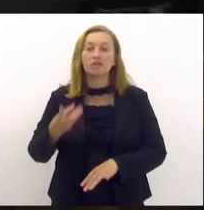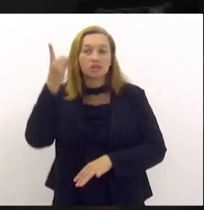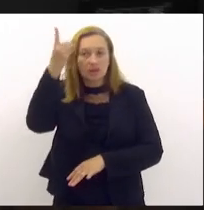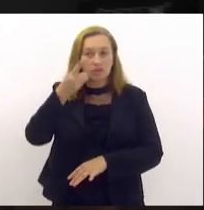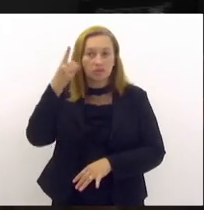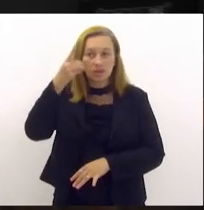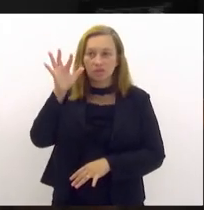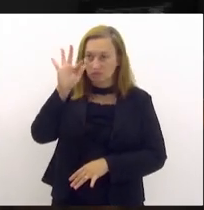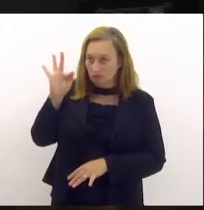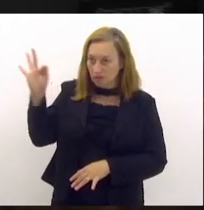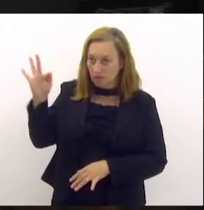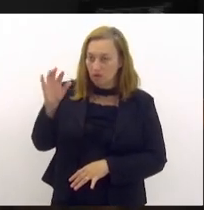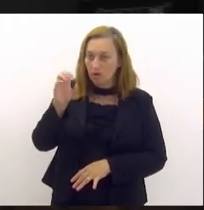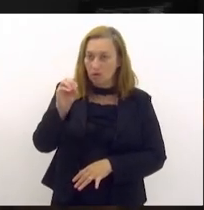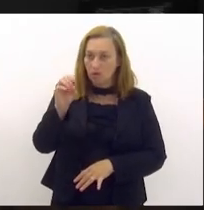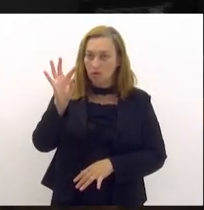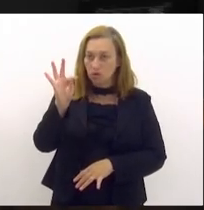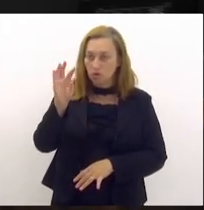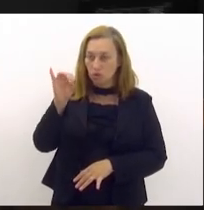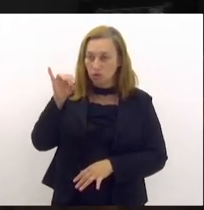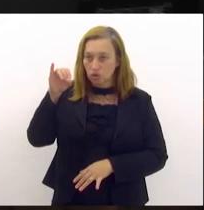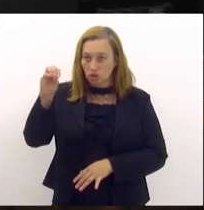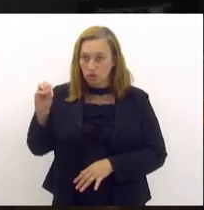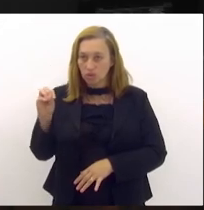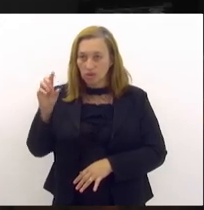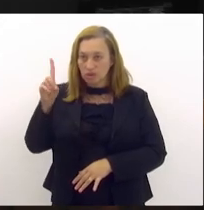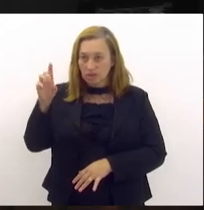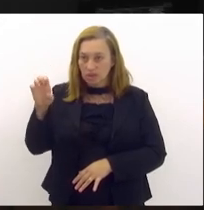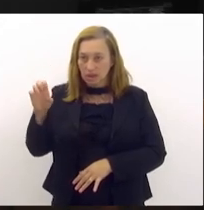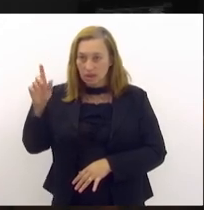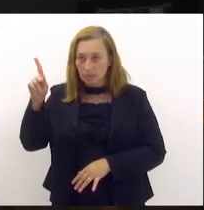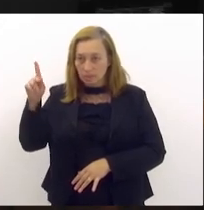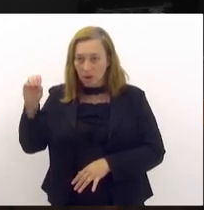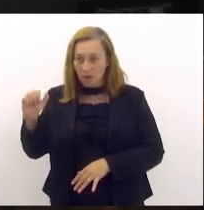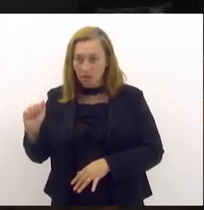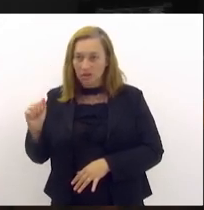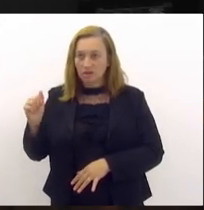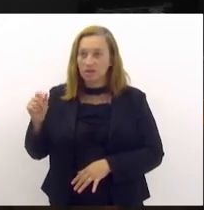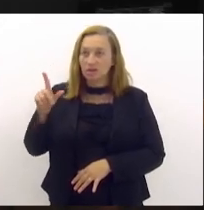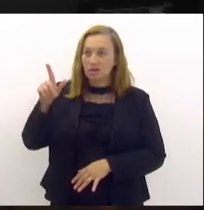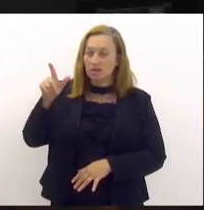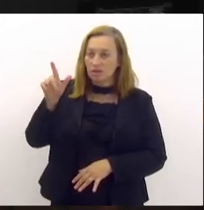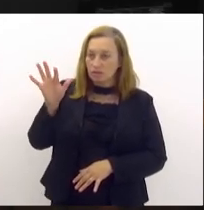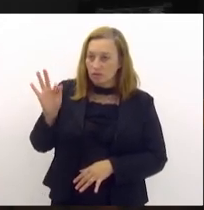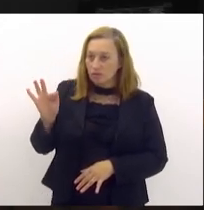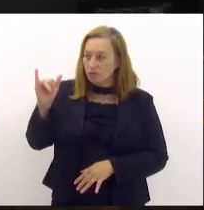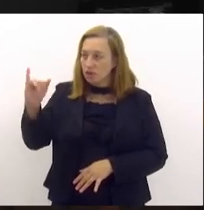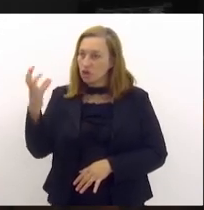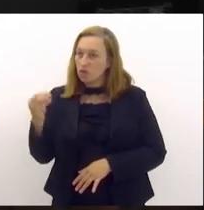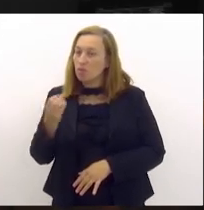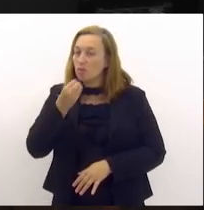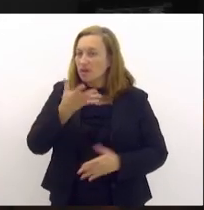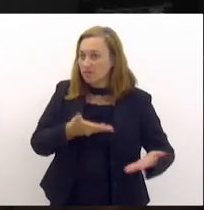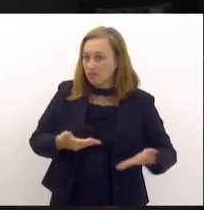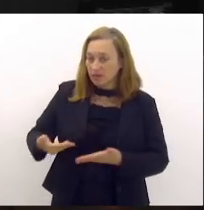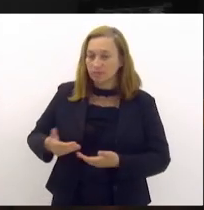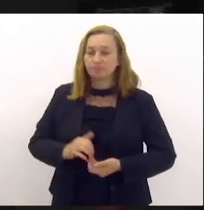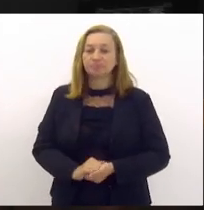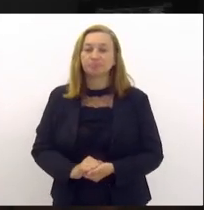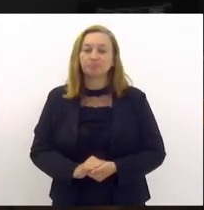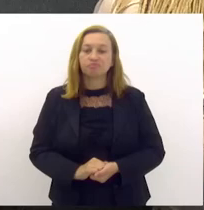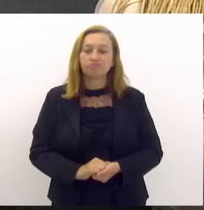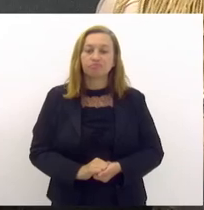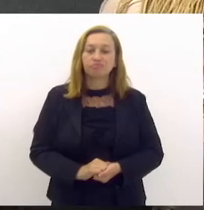deputado federal Otone de Paula Filho. Seja muito bem-vindo a este parlamento.